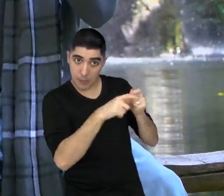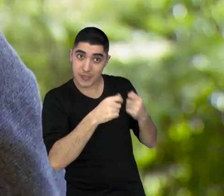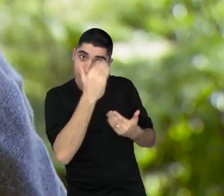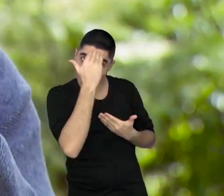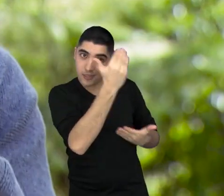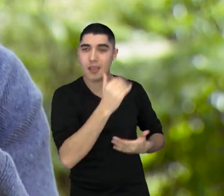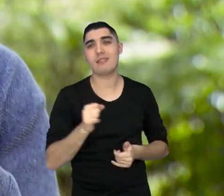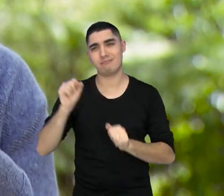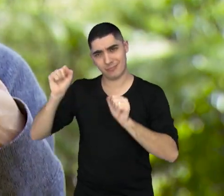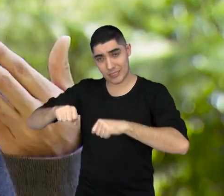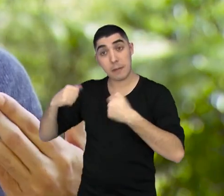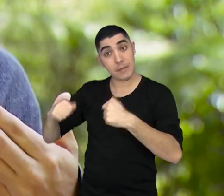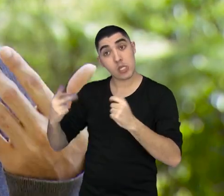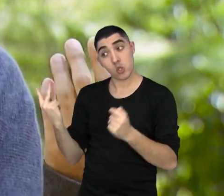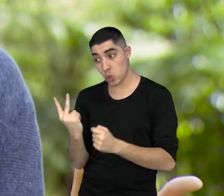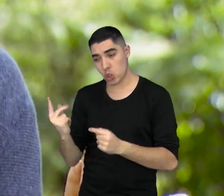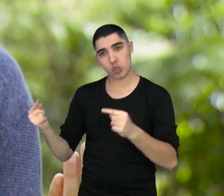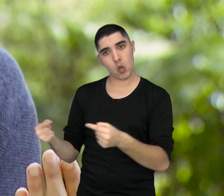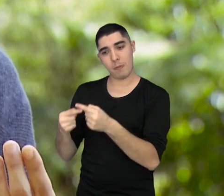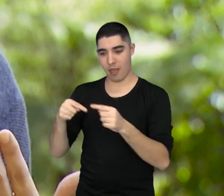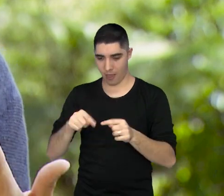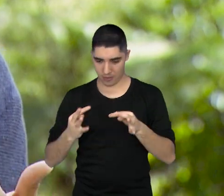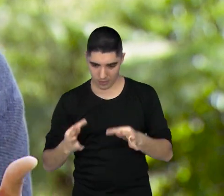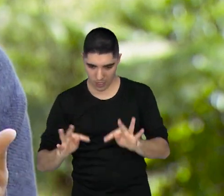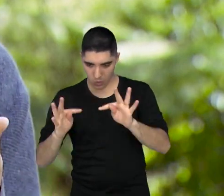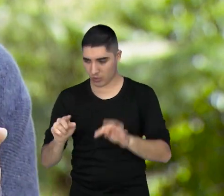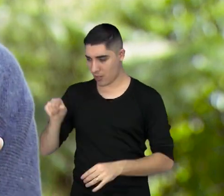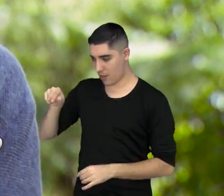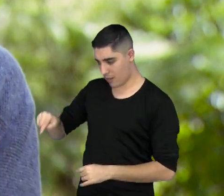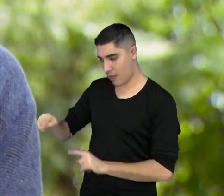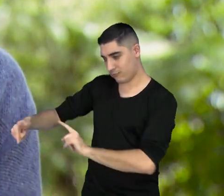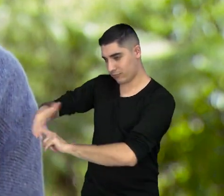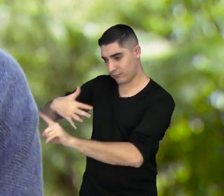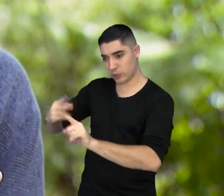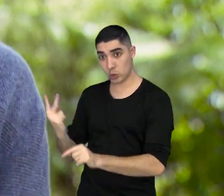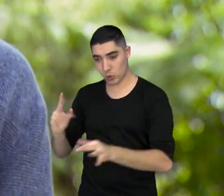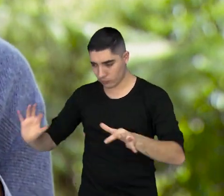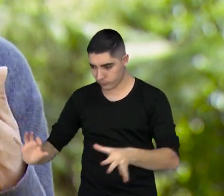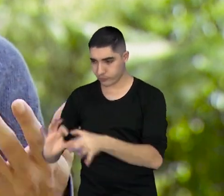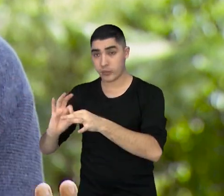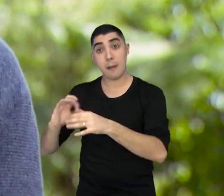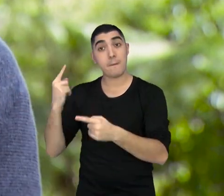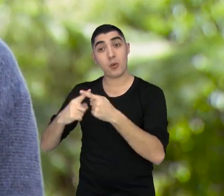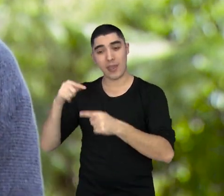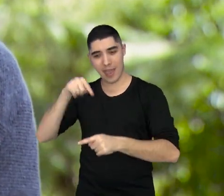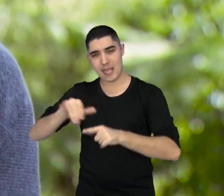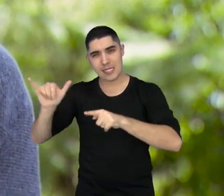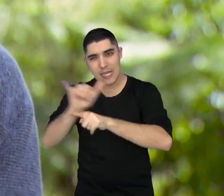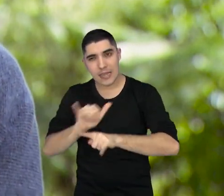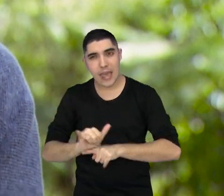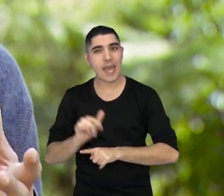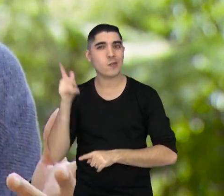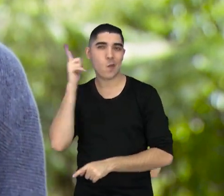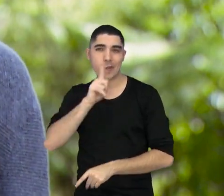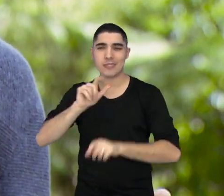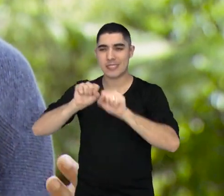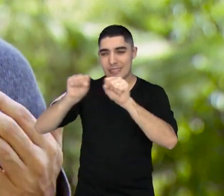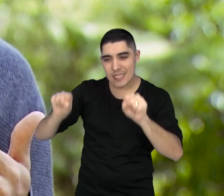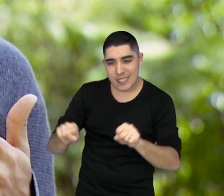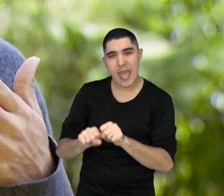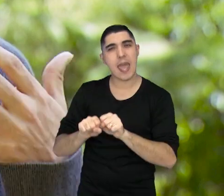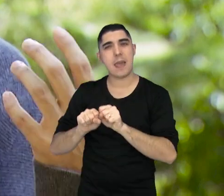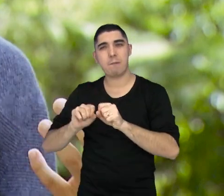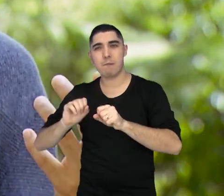conseguir combinar a tecnologia com o meio ambiente para conseguir usar dessas ferramentas, usar dessas plataformas para estar